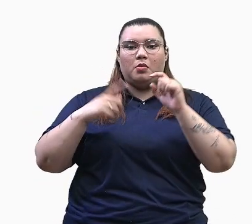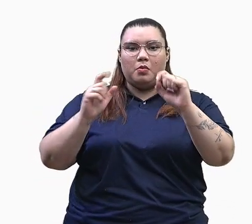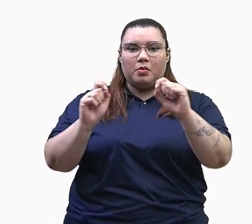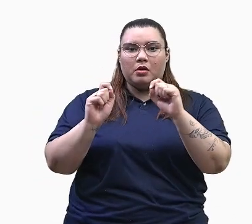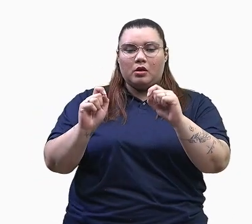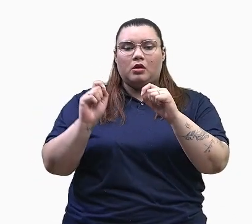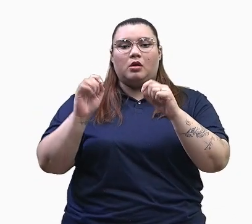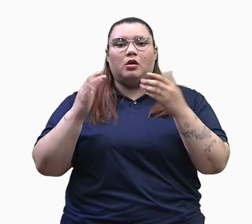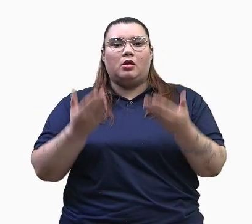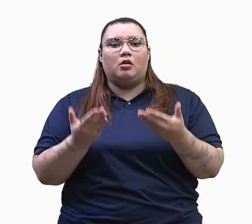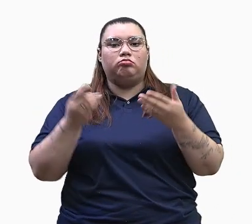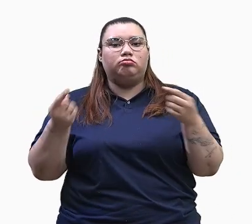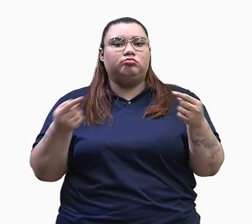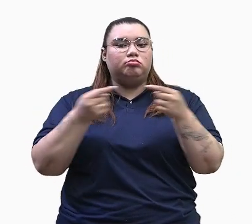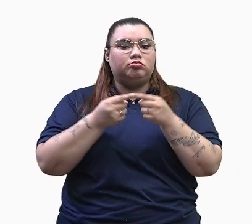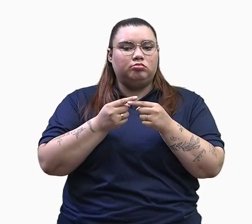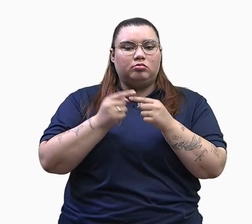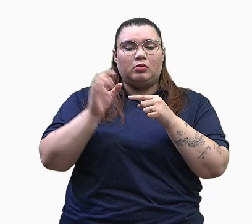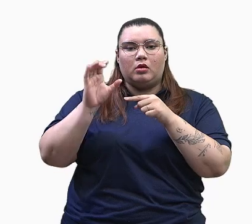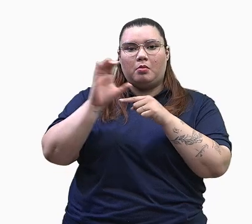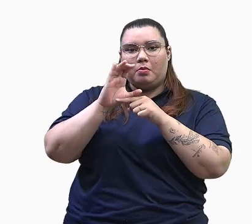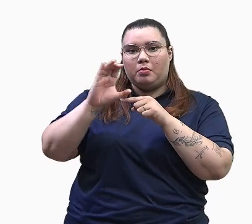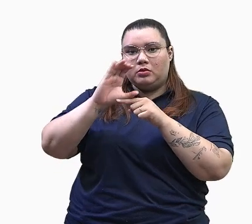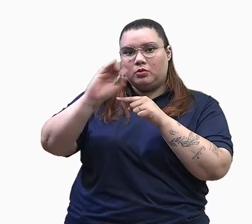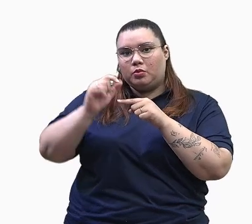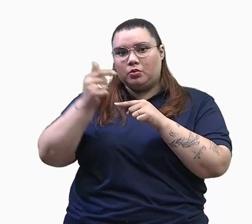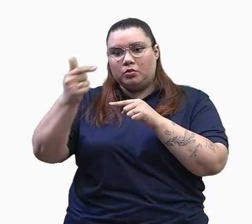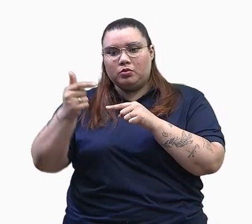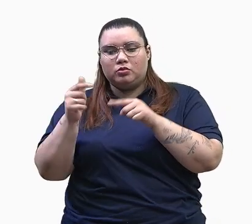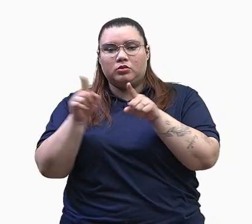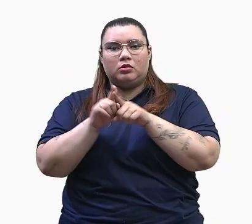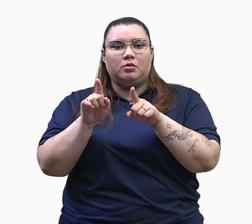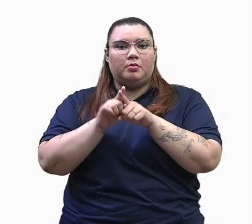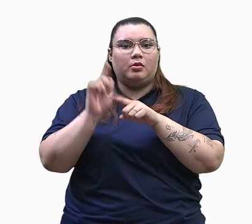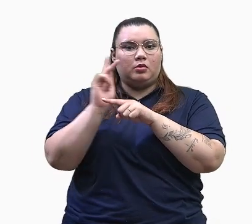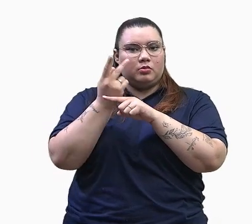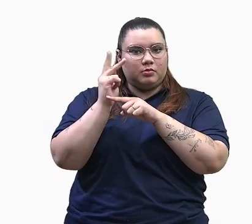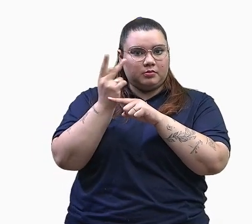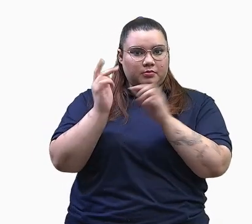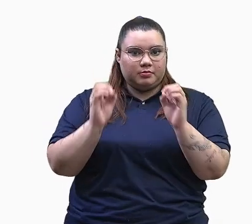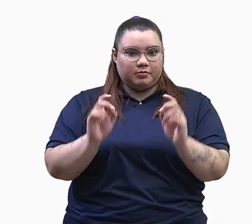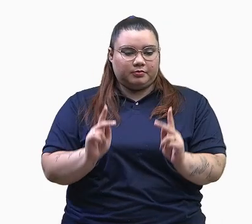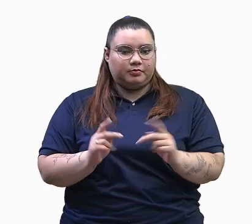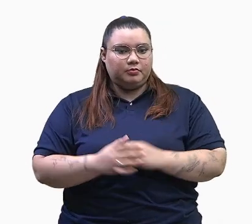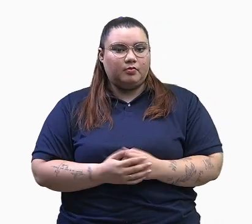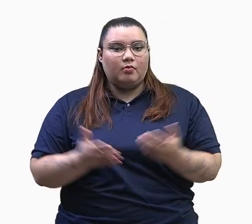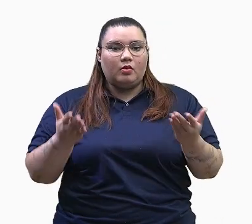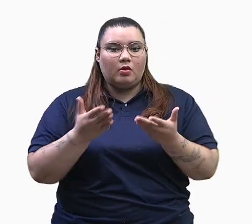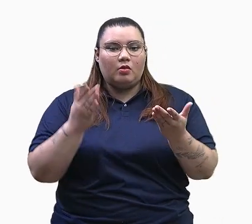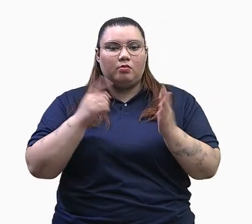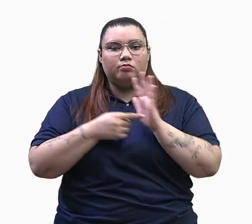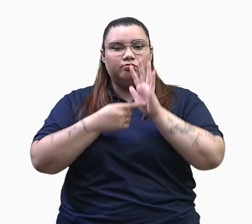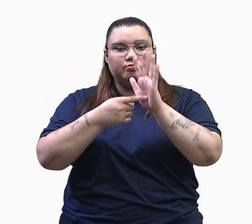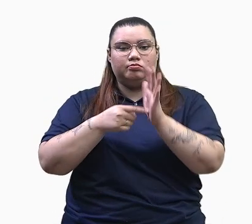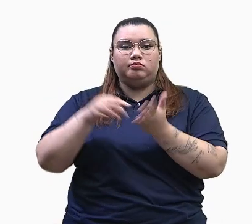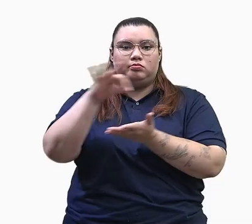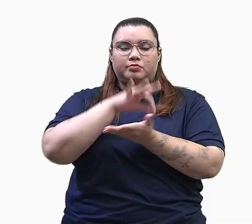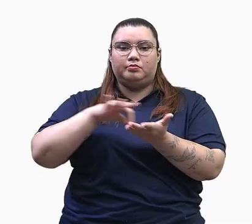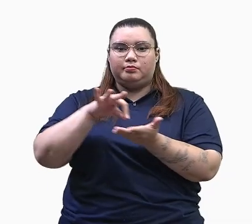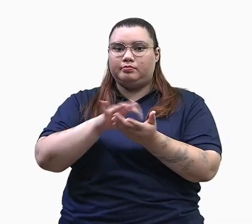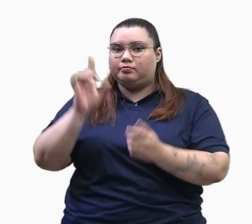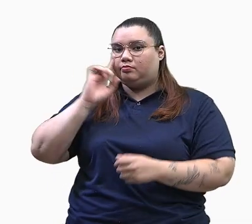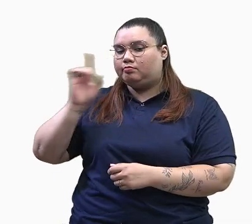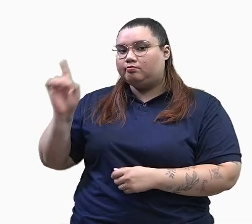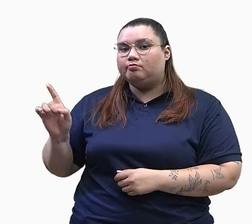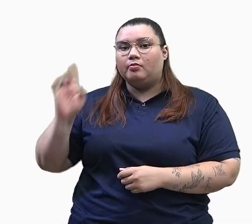hidrocarbonetos, né? E quais são esses hidrocarbonetos? Nós temos o carbono e também o hidrogênio. Vamos verificar no mapa os maiores produtores